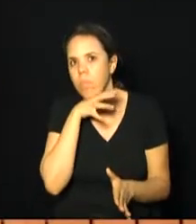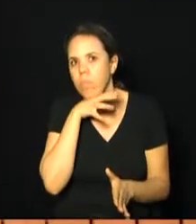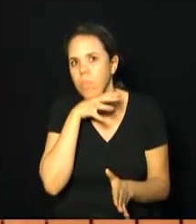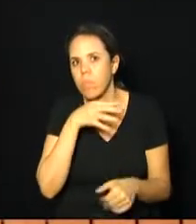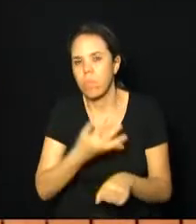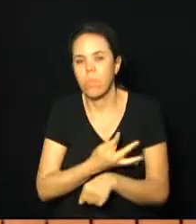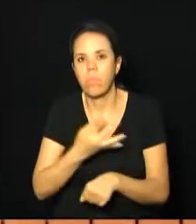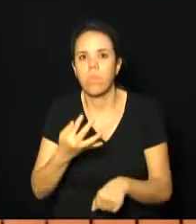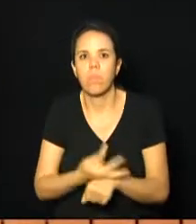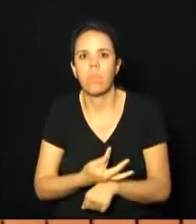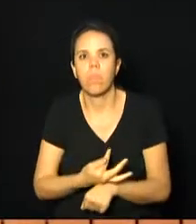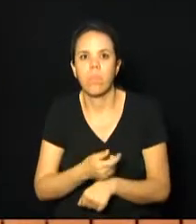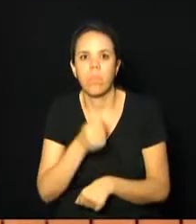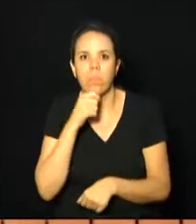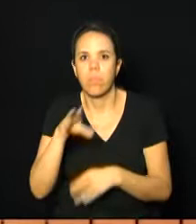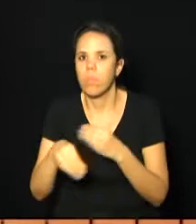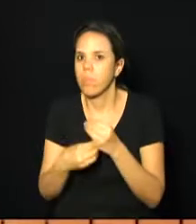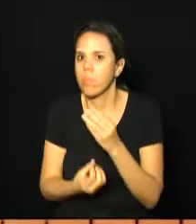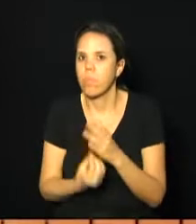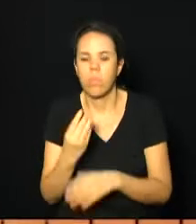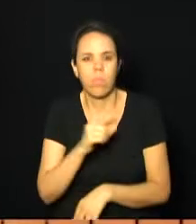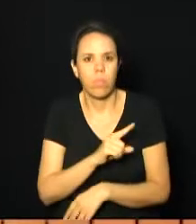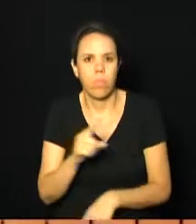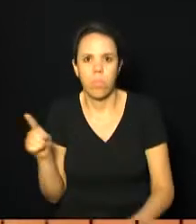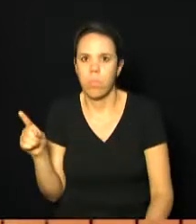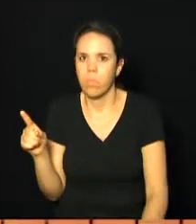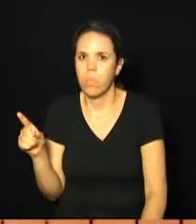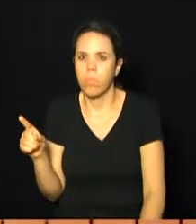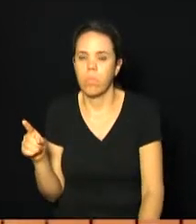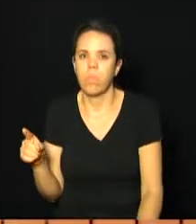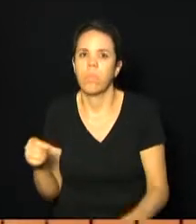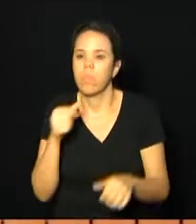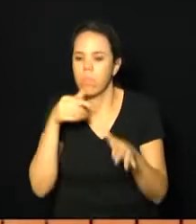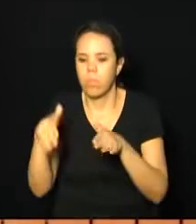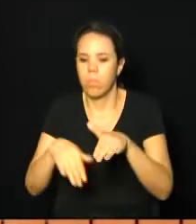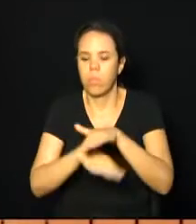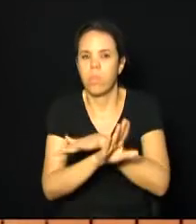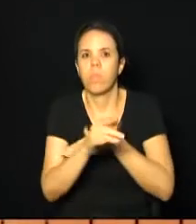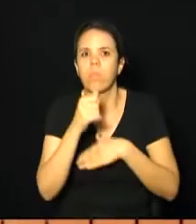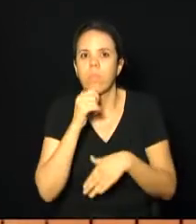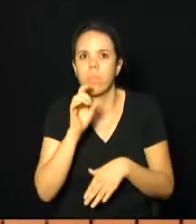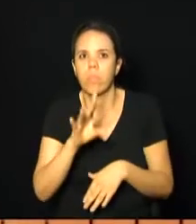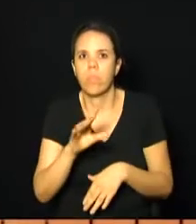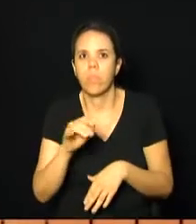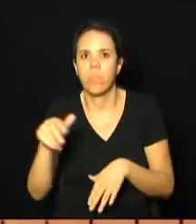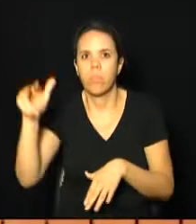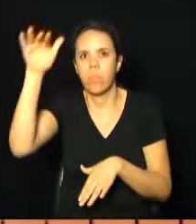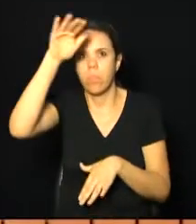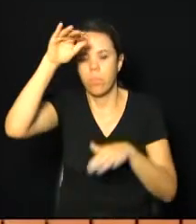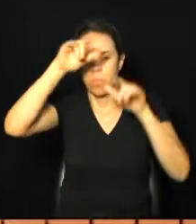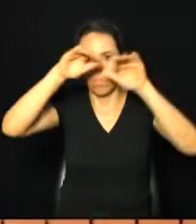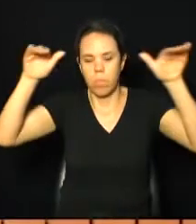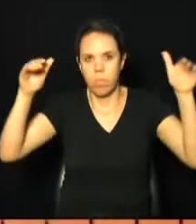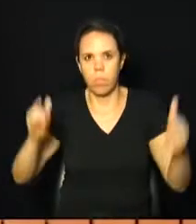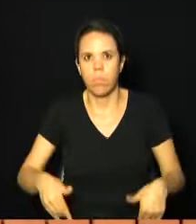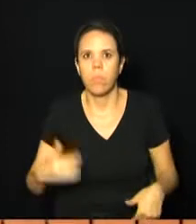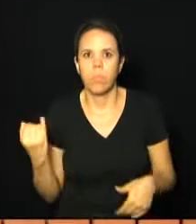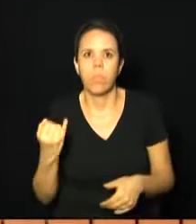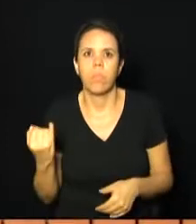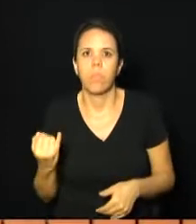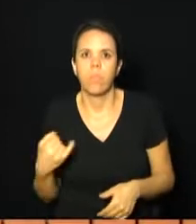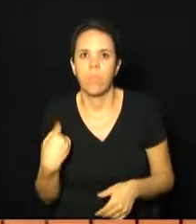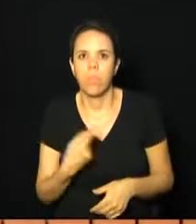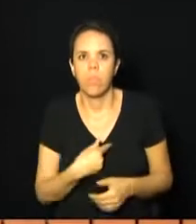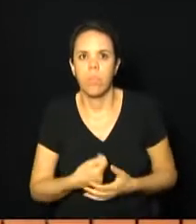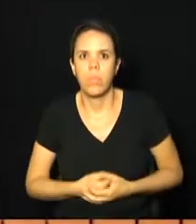passando lá. Ainda não foi implantado o subterrâneo, né? Só tem o aéreo, mas muito, muito importante